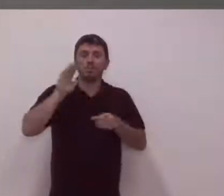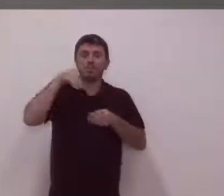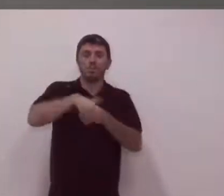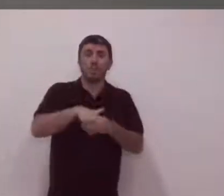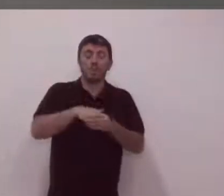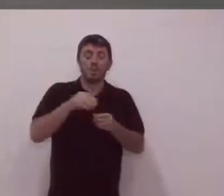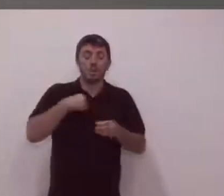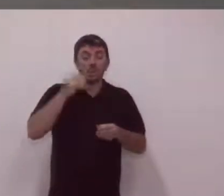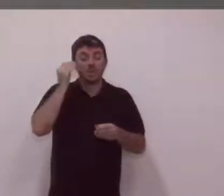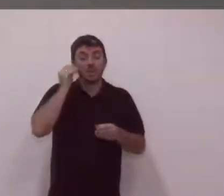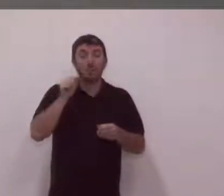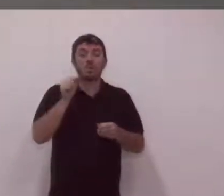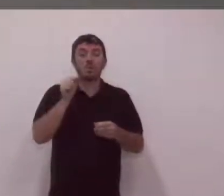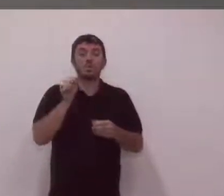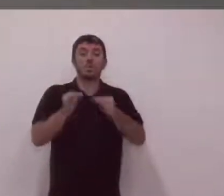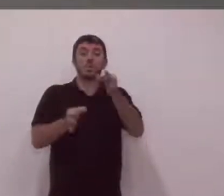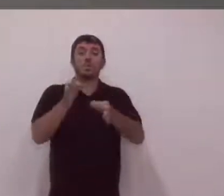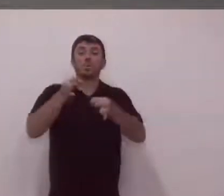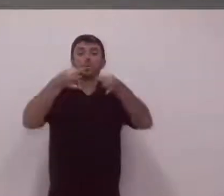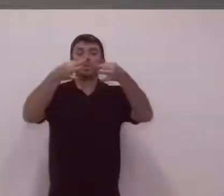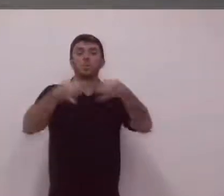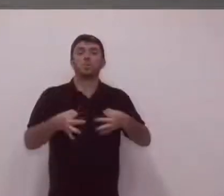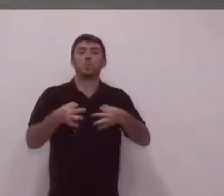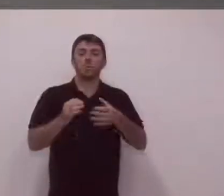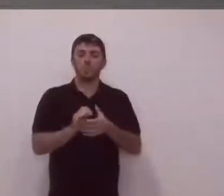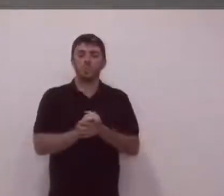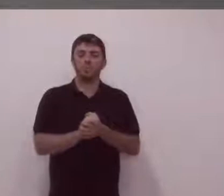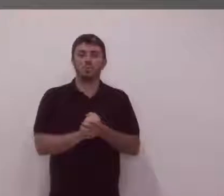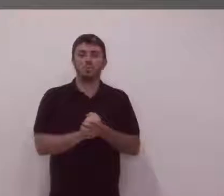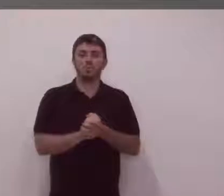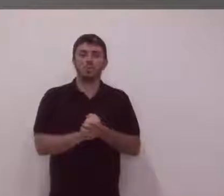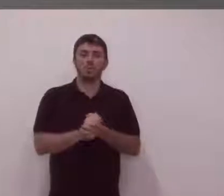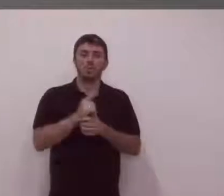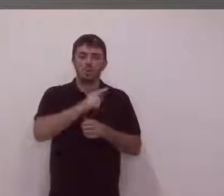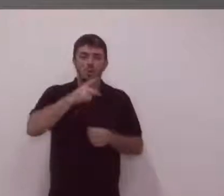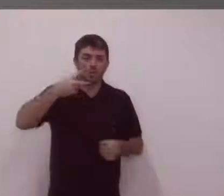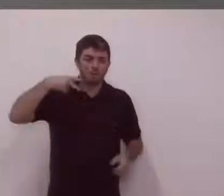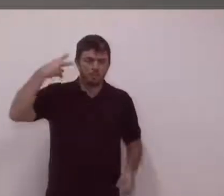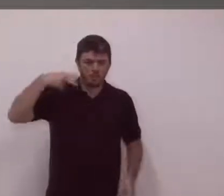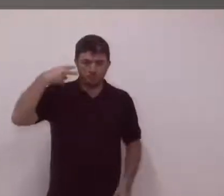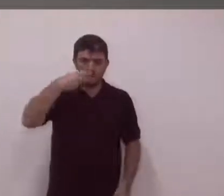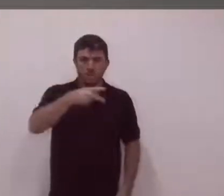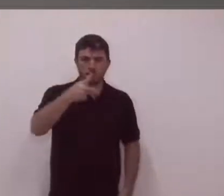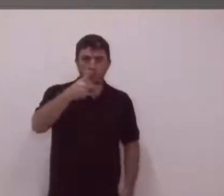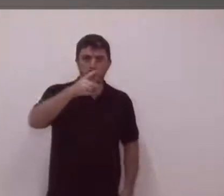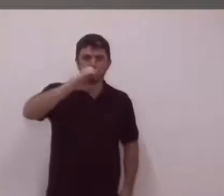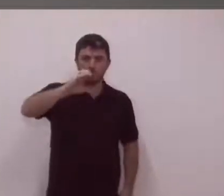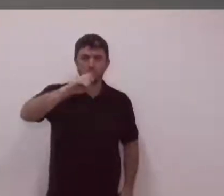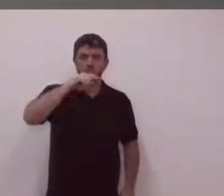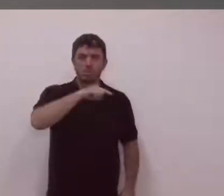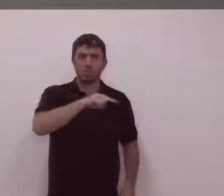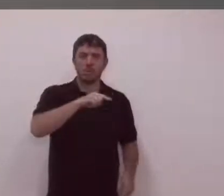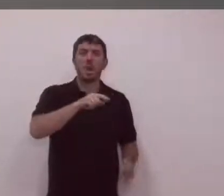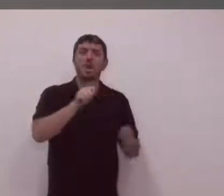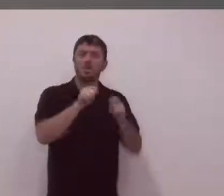mais justo possível é legítimo o pedido o vereador que fez o pedido está embasado em